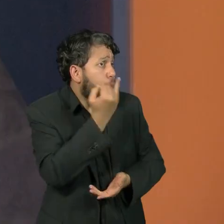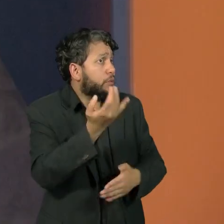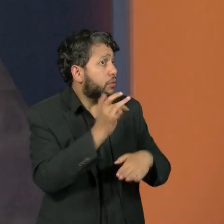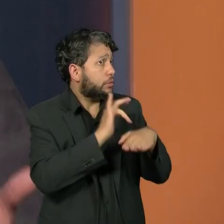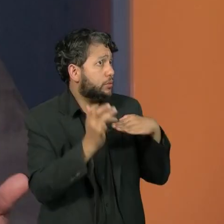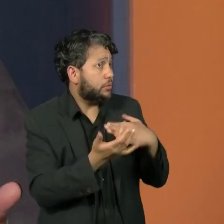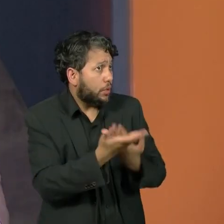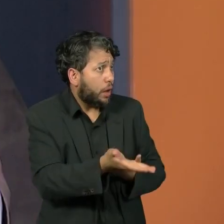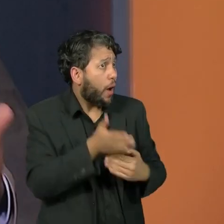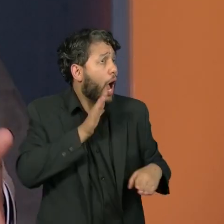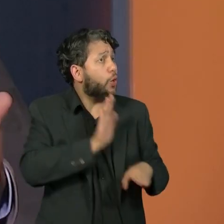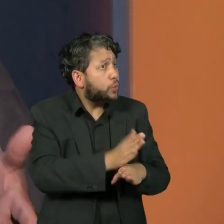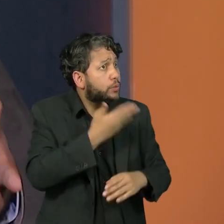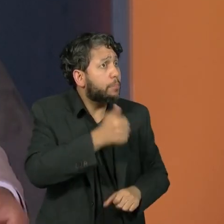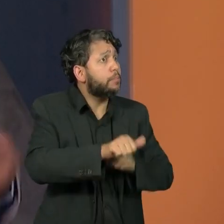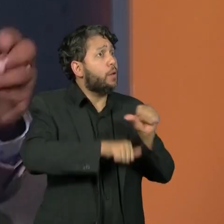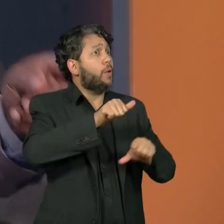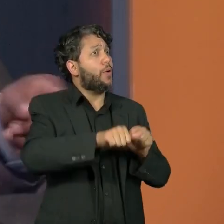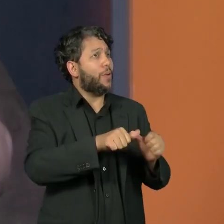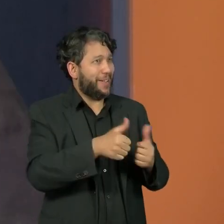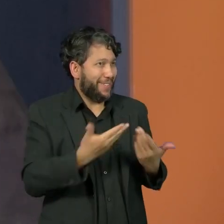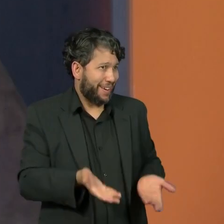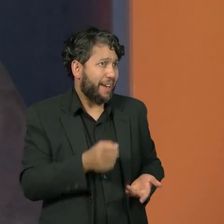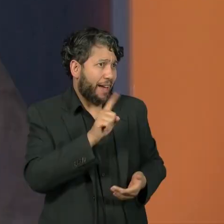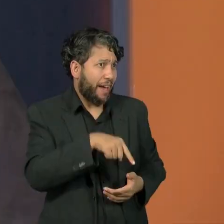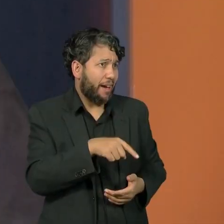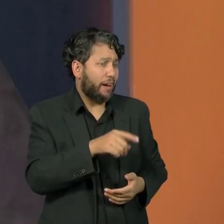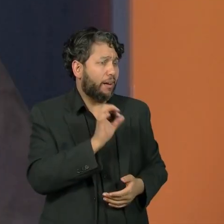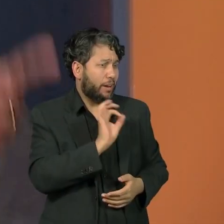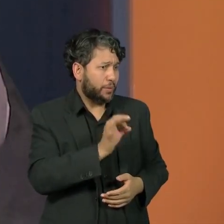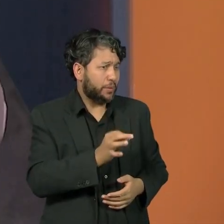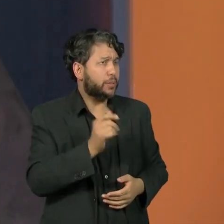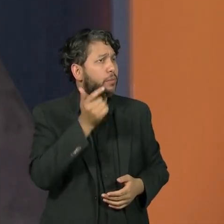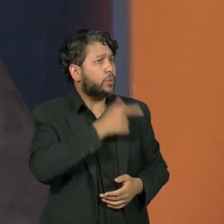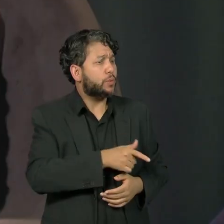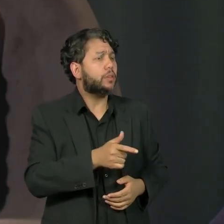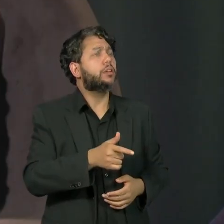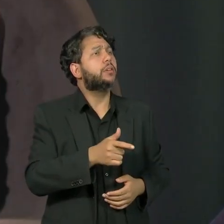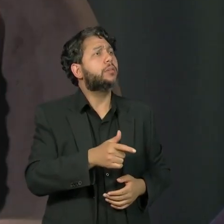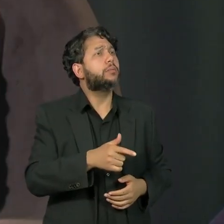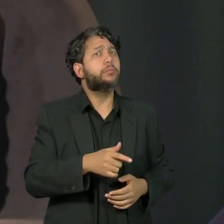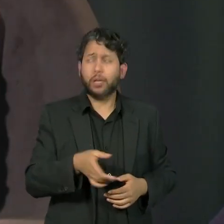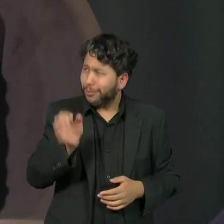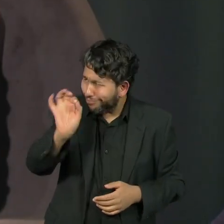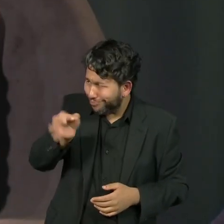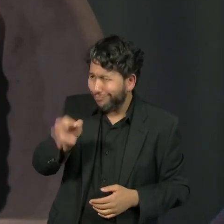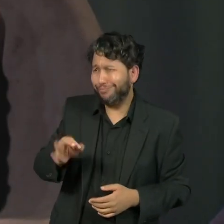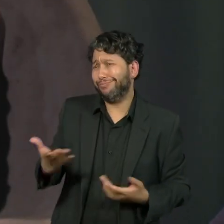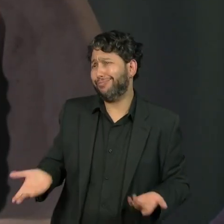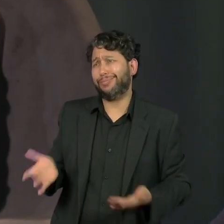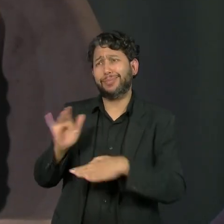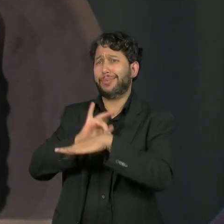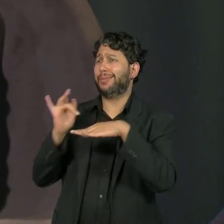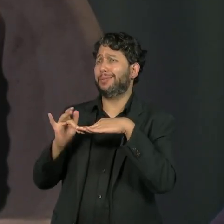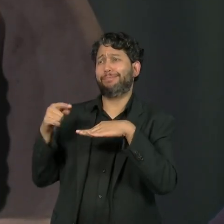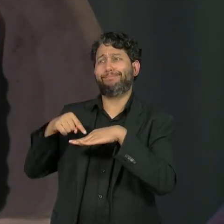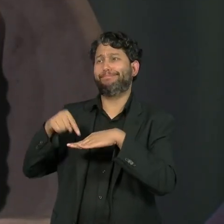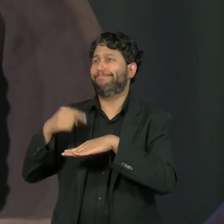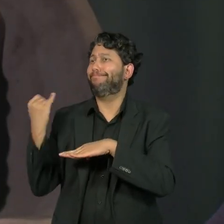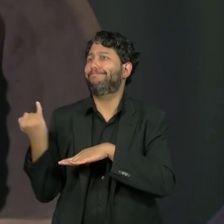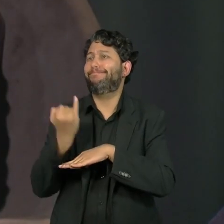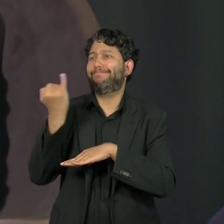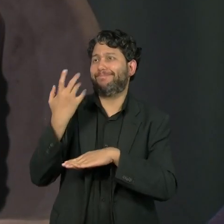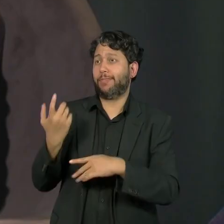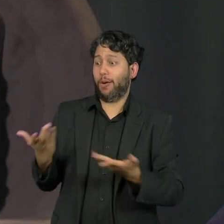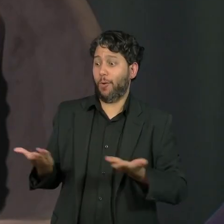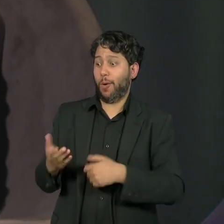disponibilizam, auxiliam? É uma ferramenta importante para ajudar a fazer esse trabalho que vocês fazem lá no andar de cima? Certamente. É fundamental, é o momento